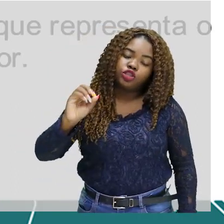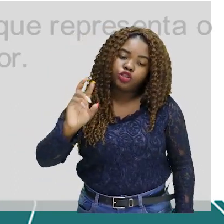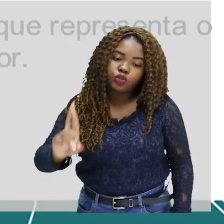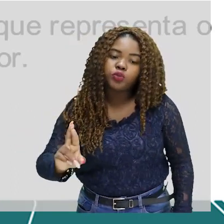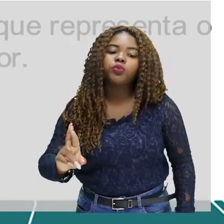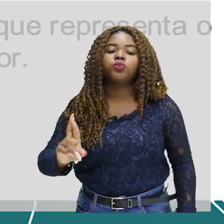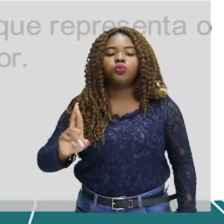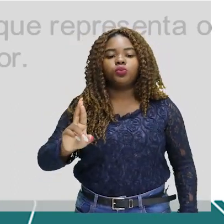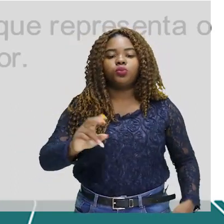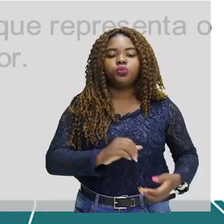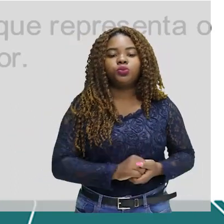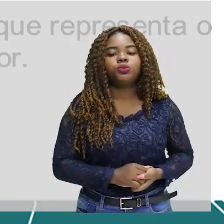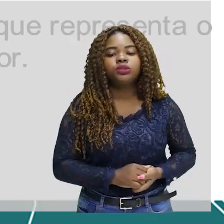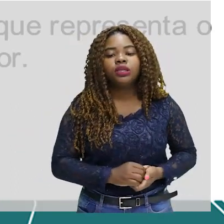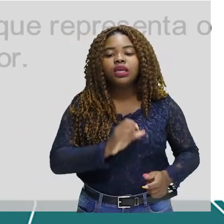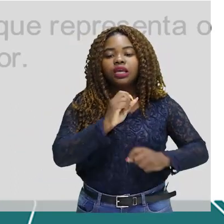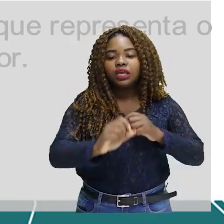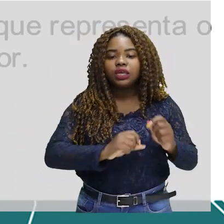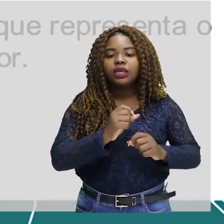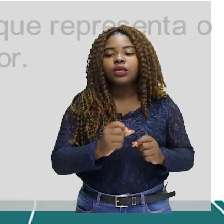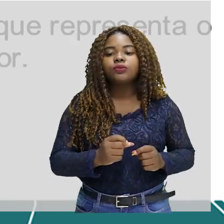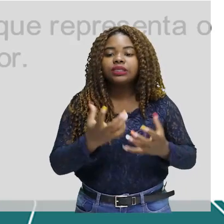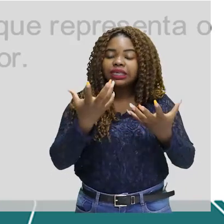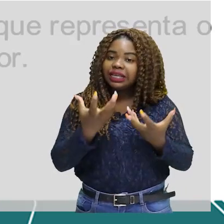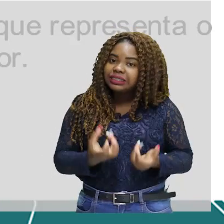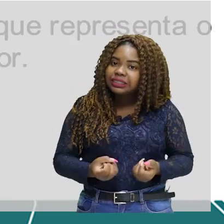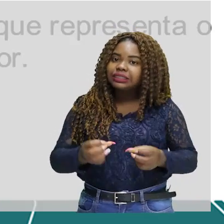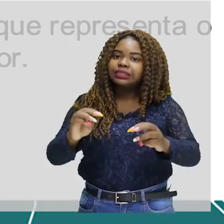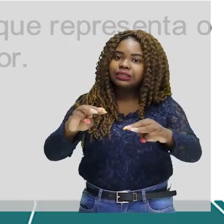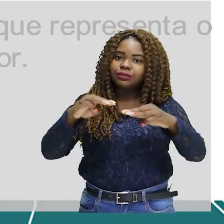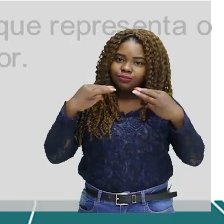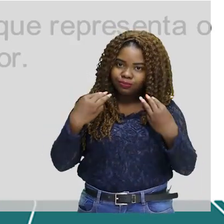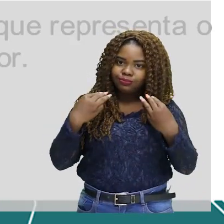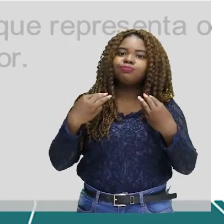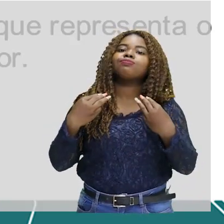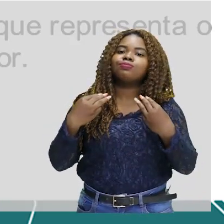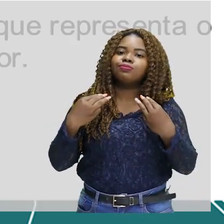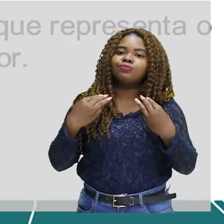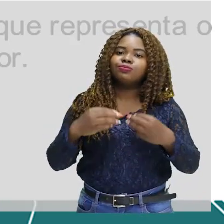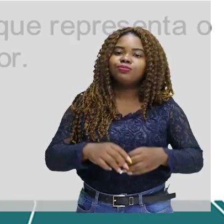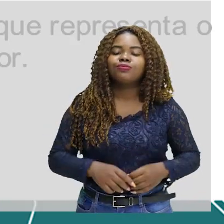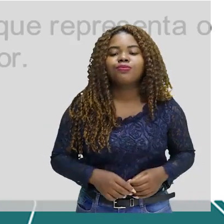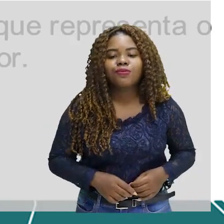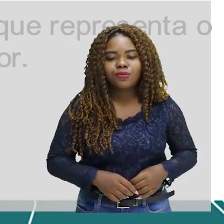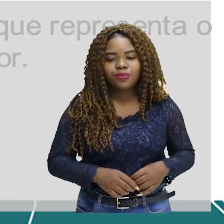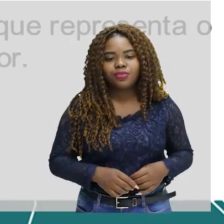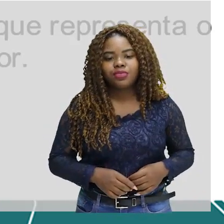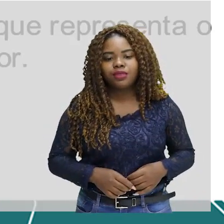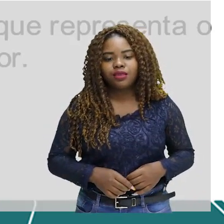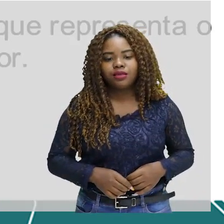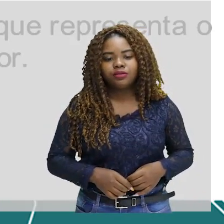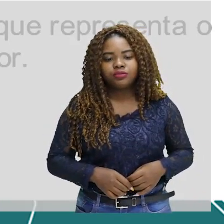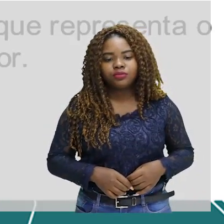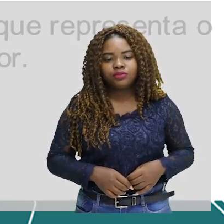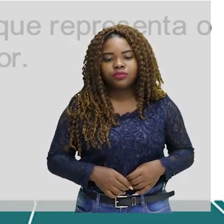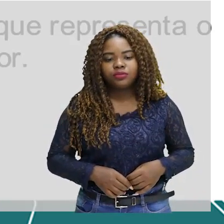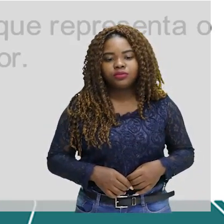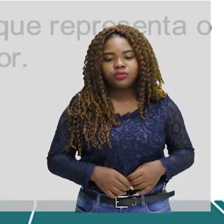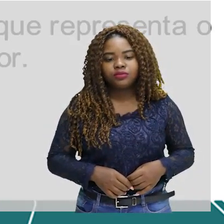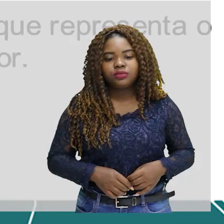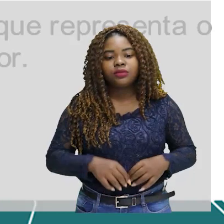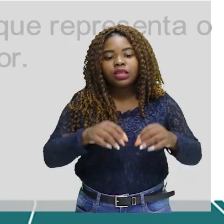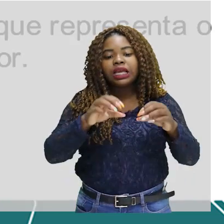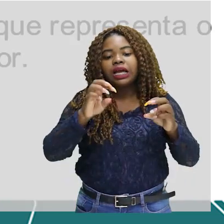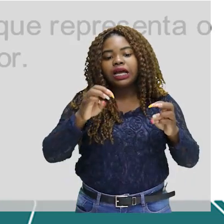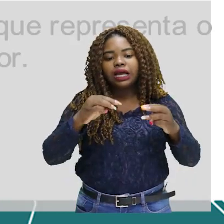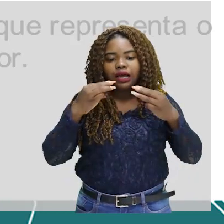denominado de interlocutor ou ouvinte. O receptor é quem recebe a mensagem que é emitida pelo emissor. A